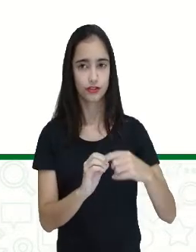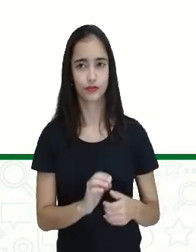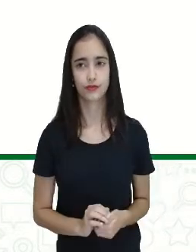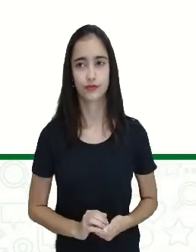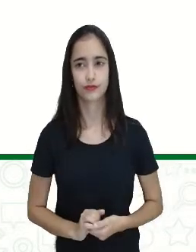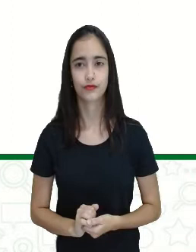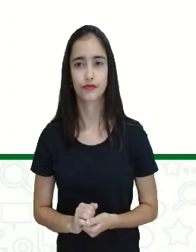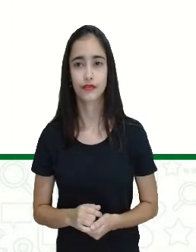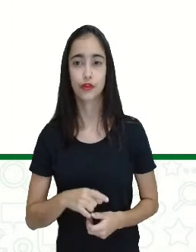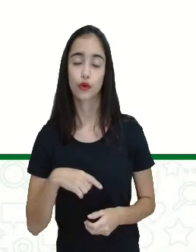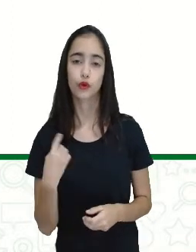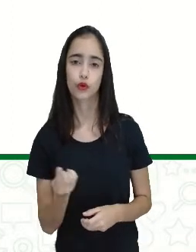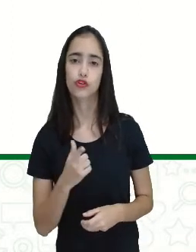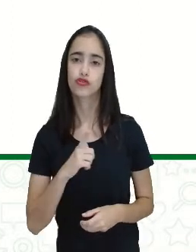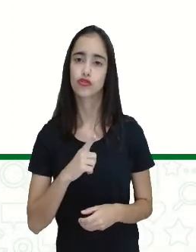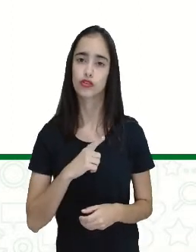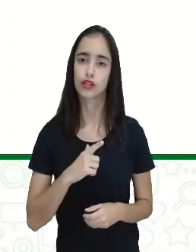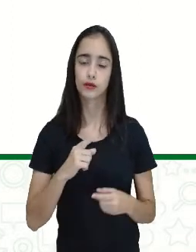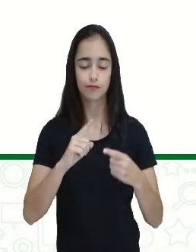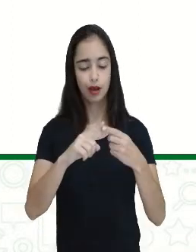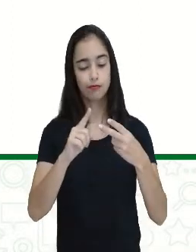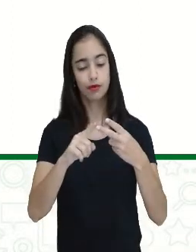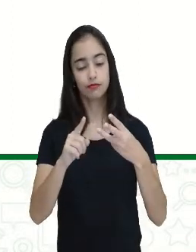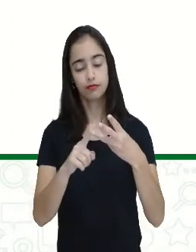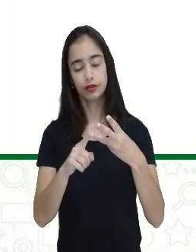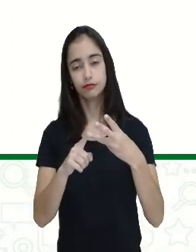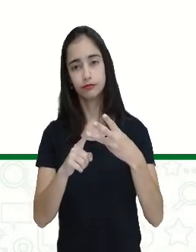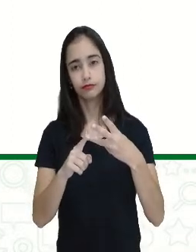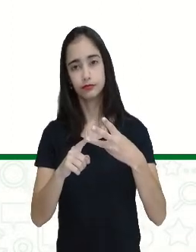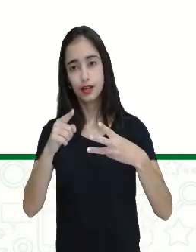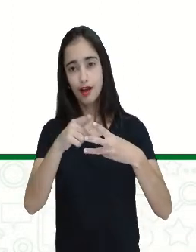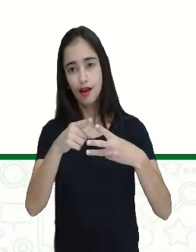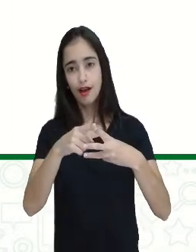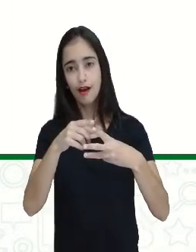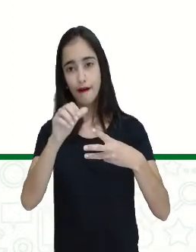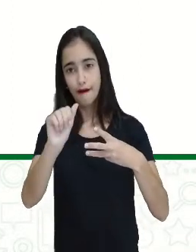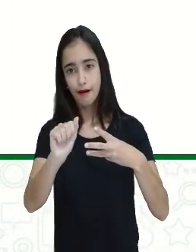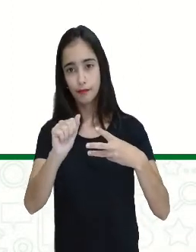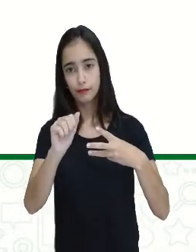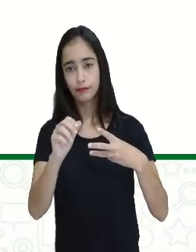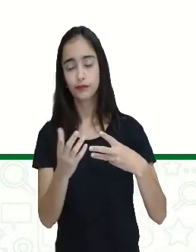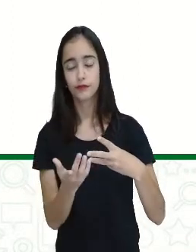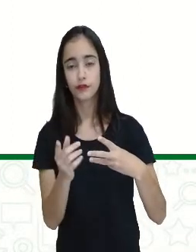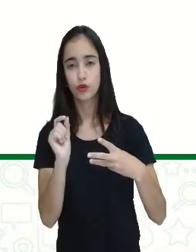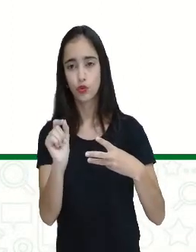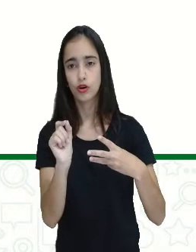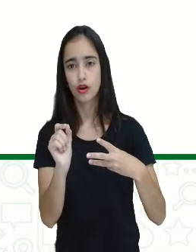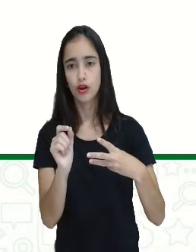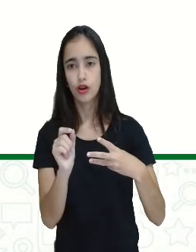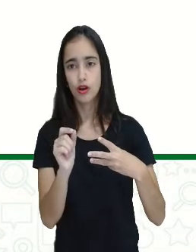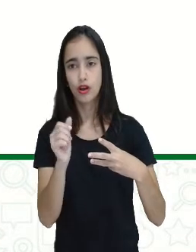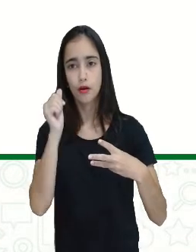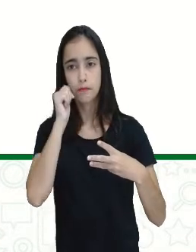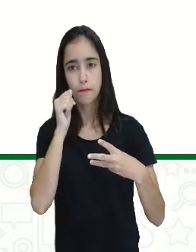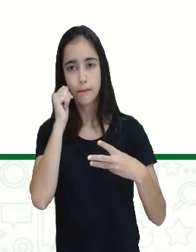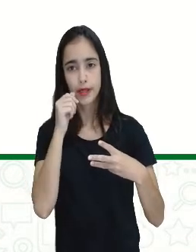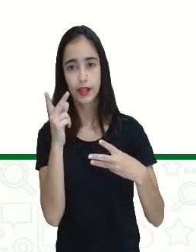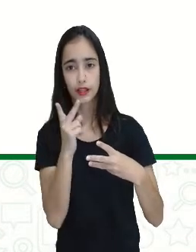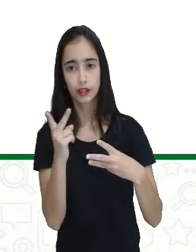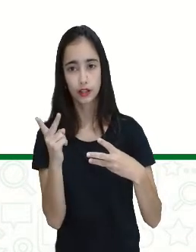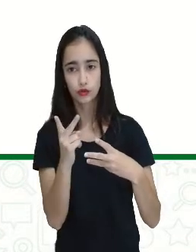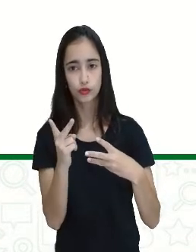A, Roberta e Messia. Na letra B, Messia e Severino. E na letra C,